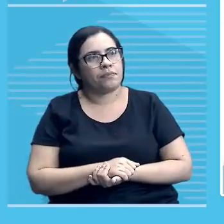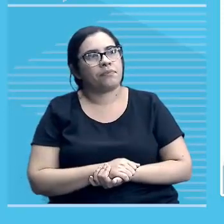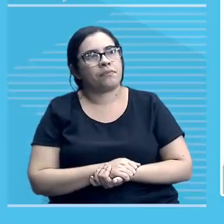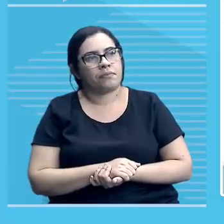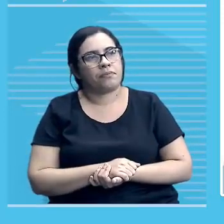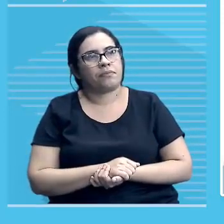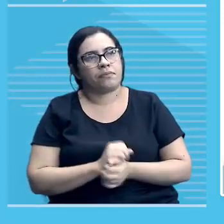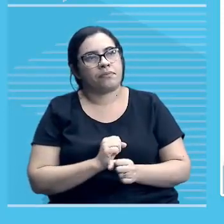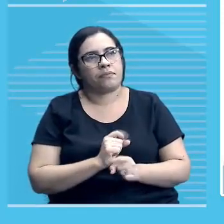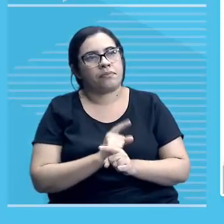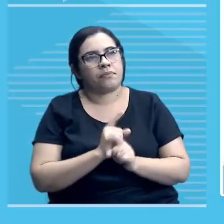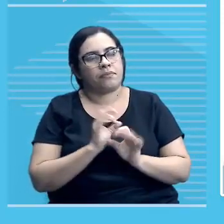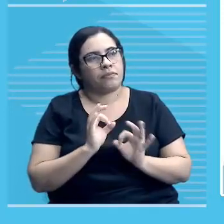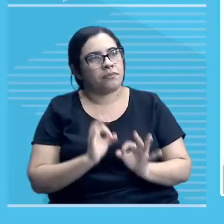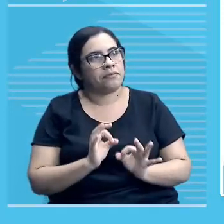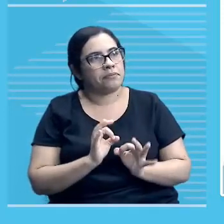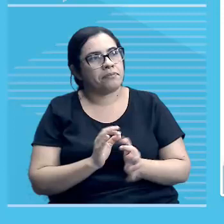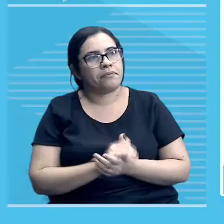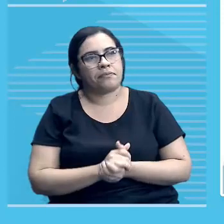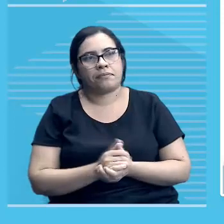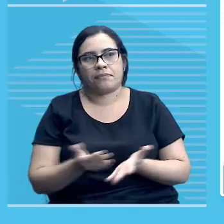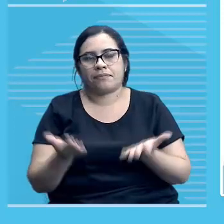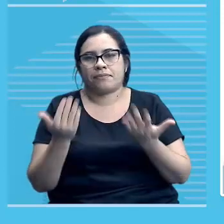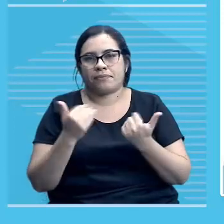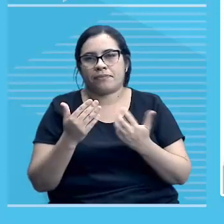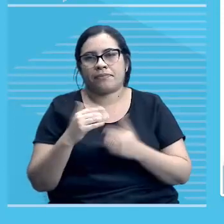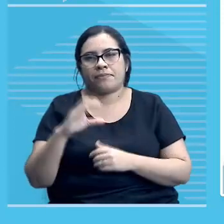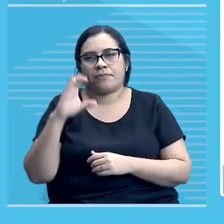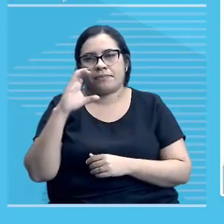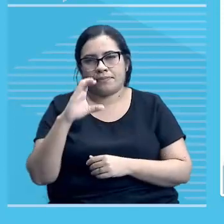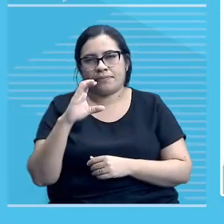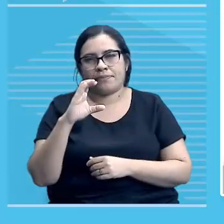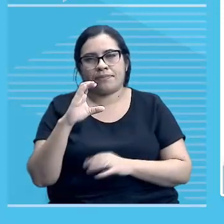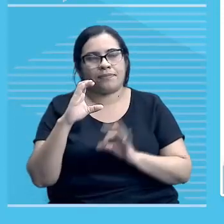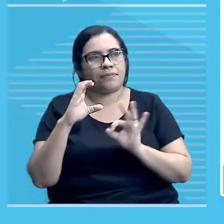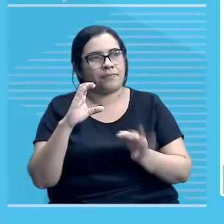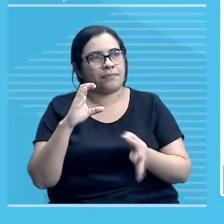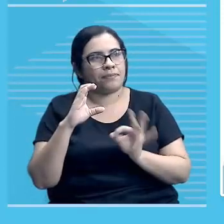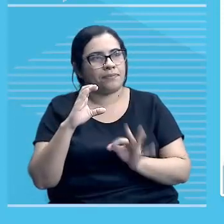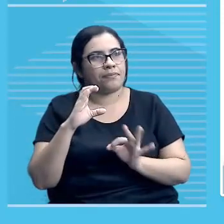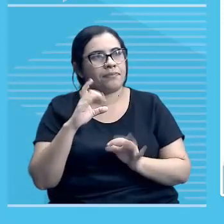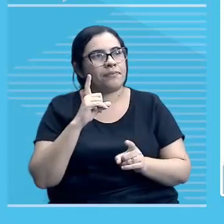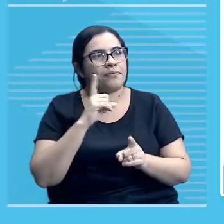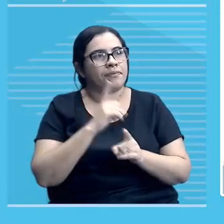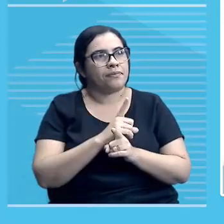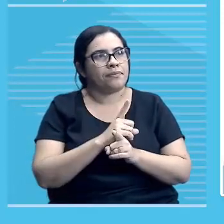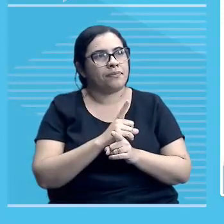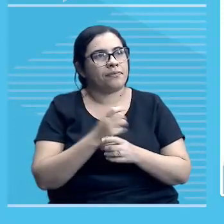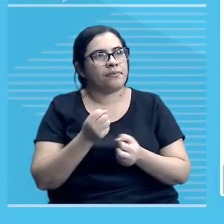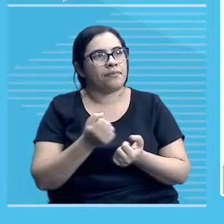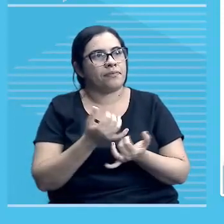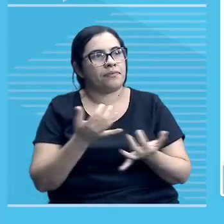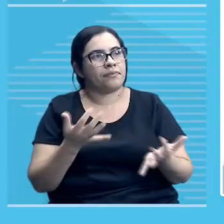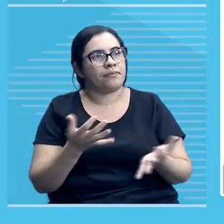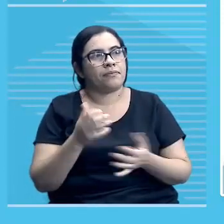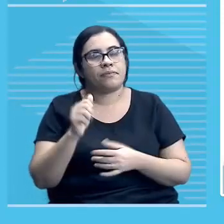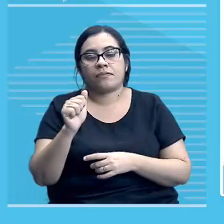quer descobrir. Bora aqui agora para a letra C. Primeiro, identificar os coeficientes. O